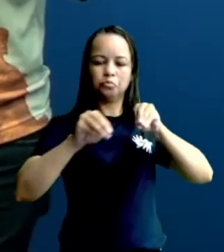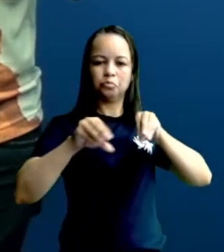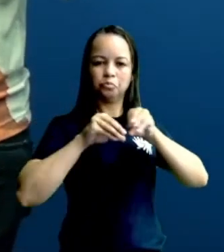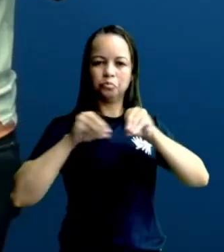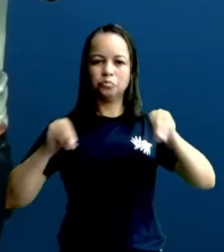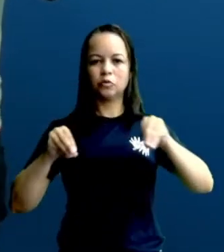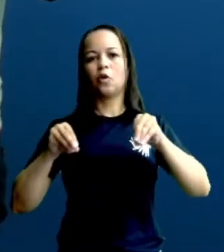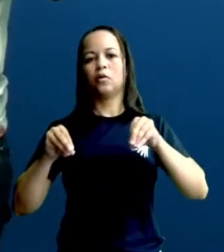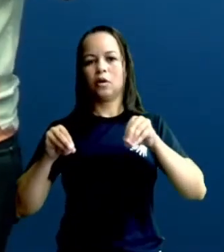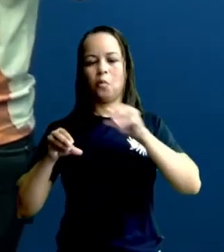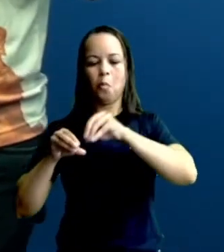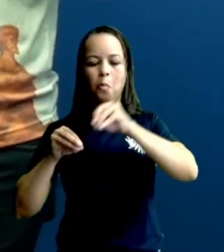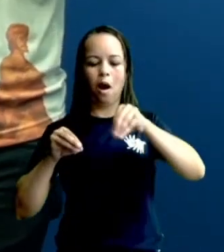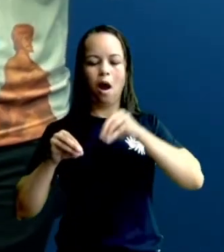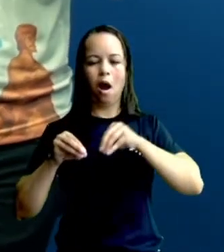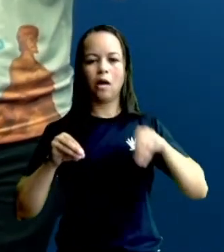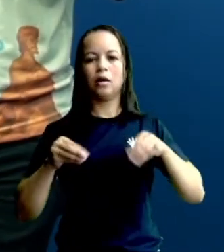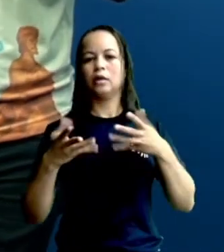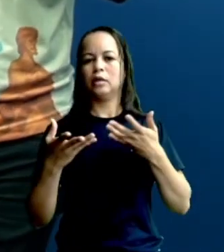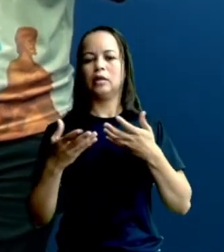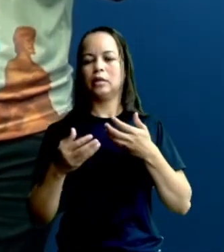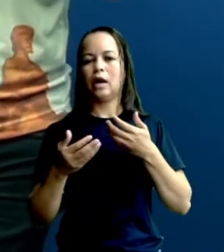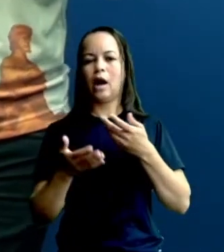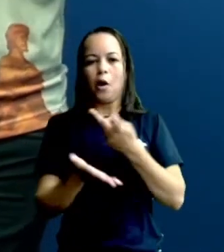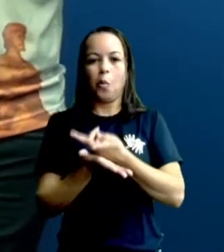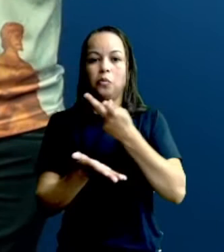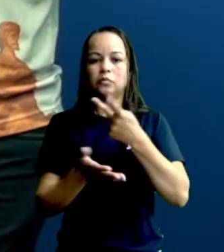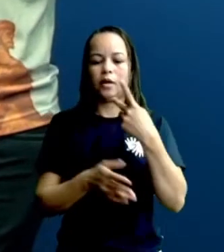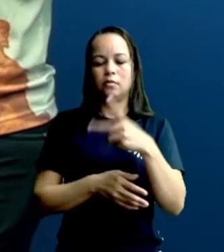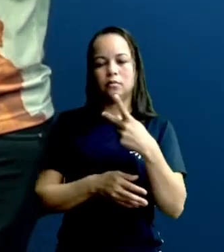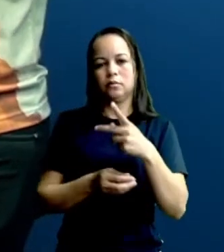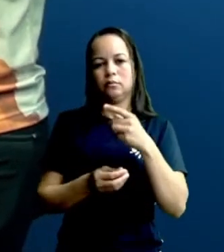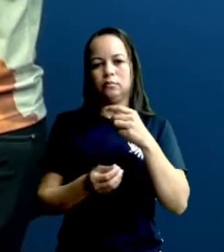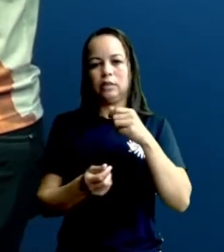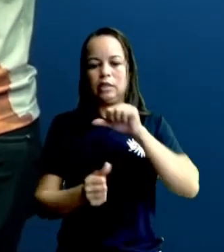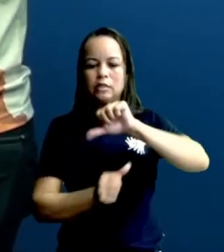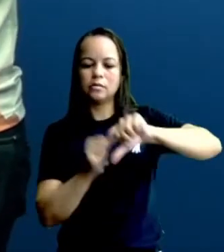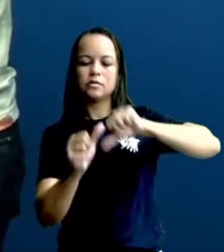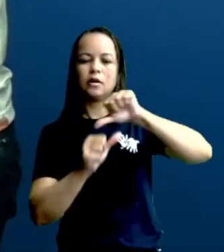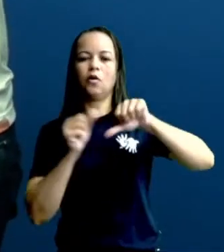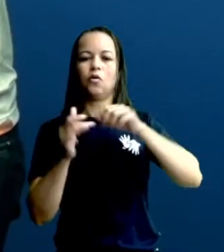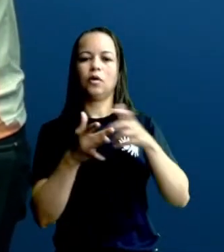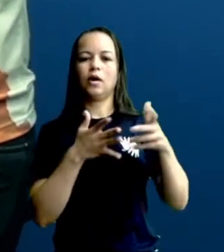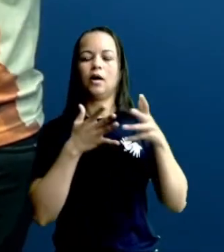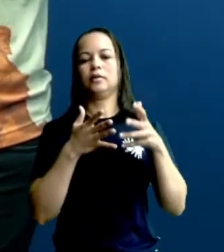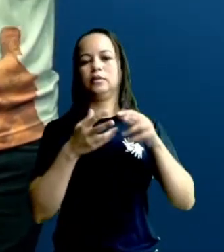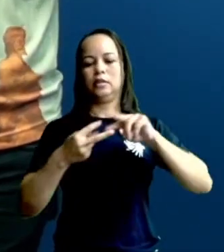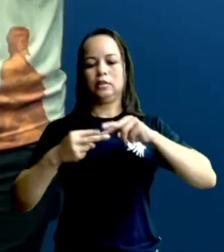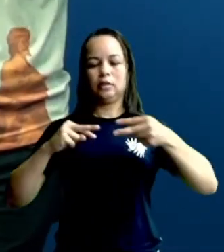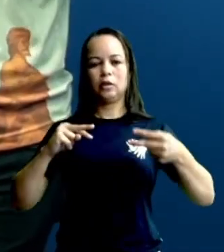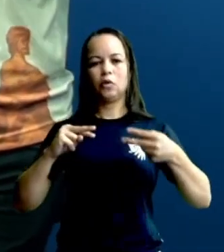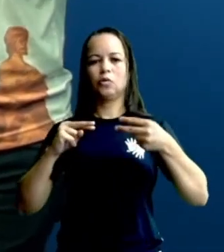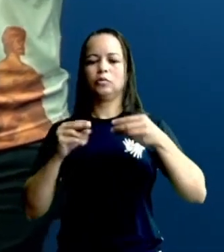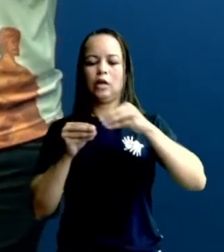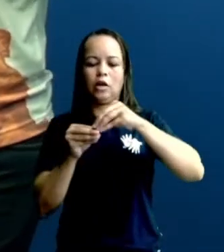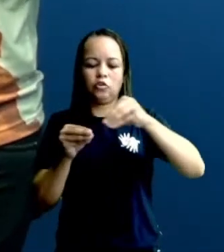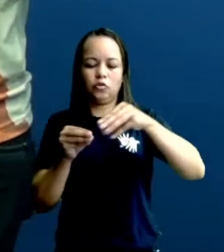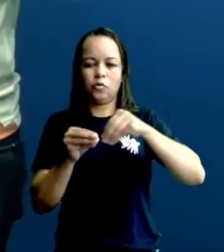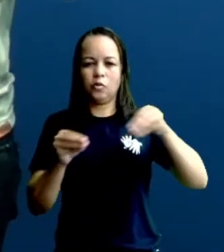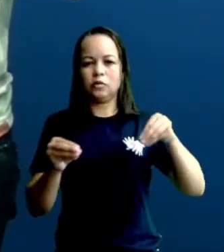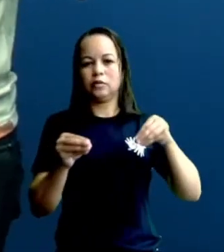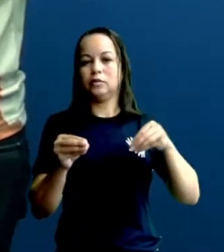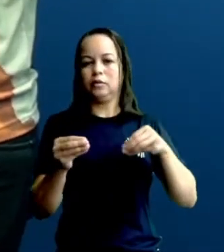aí ocorre esse crossing over, essa troca de trechos de um cromossomo com outro,